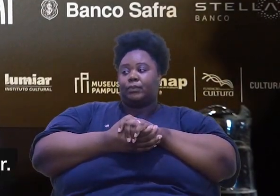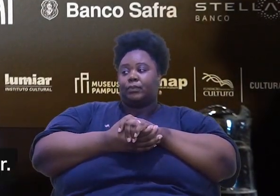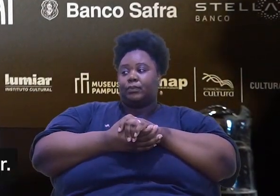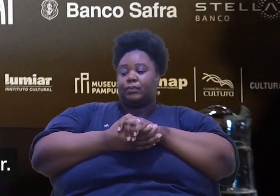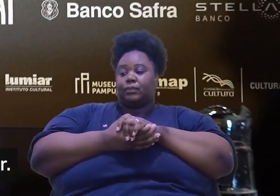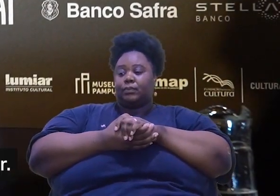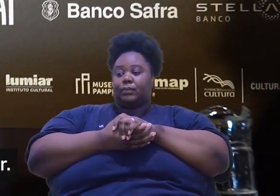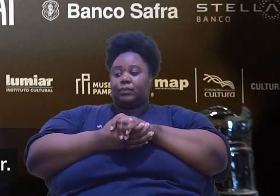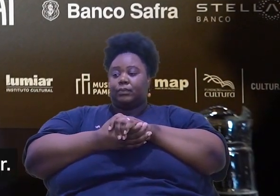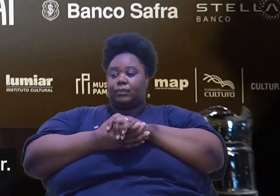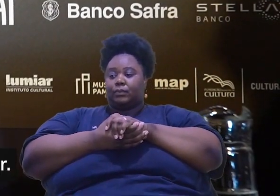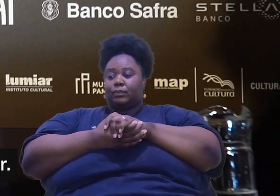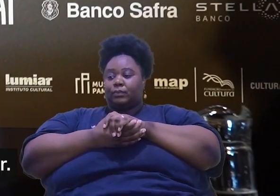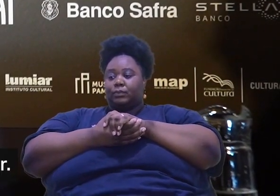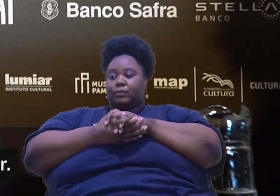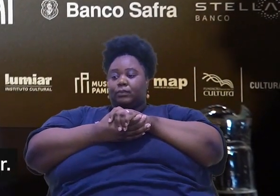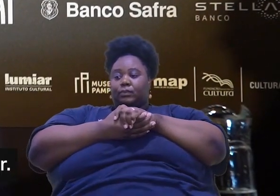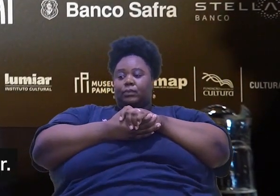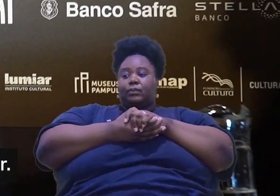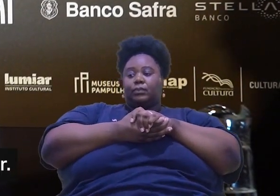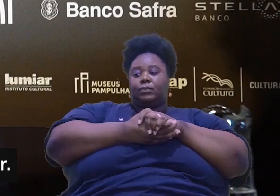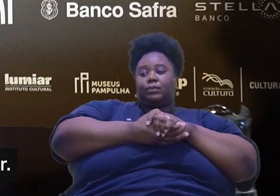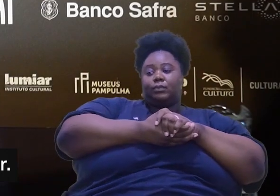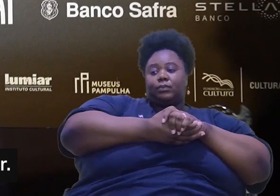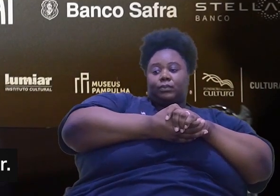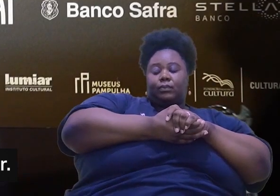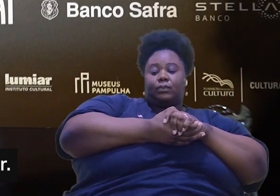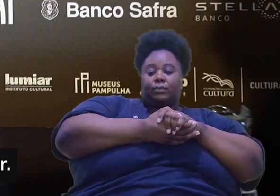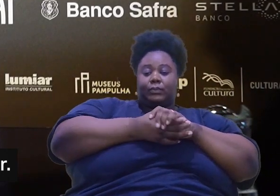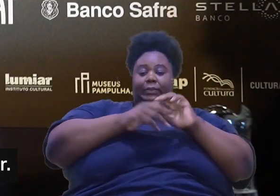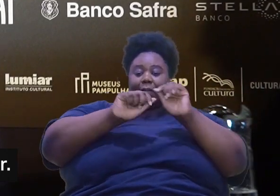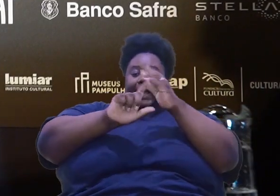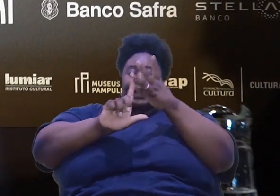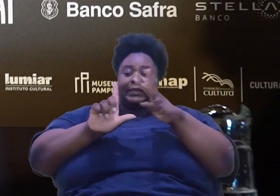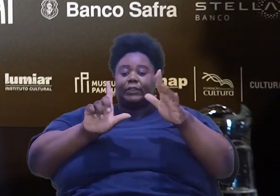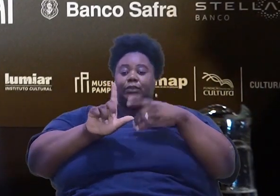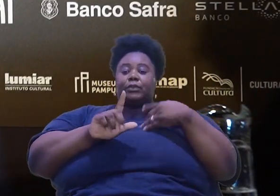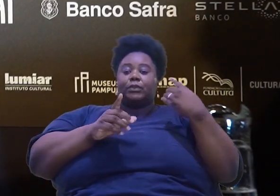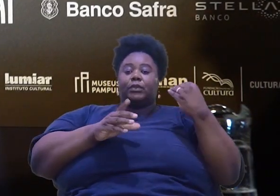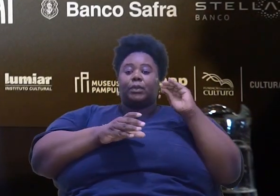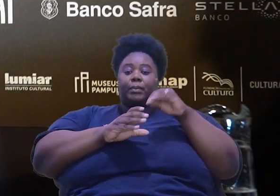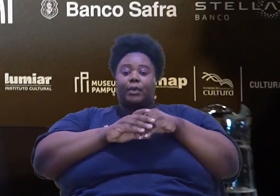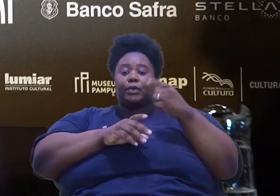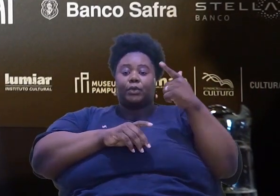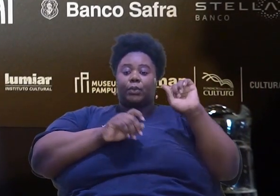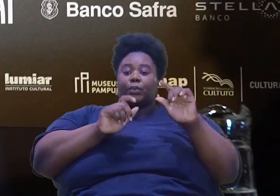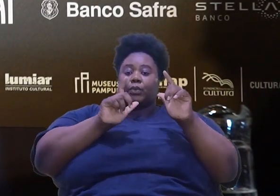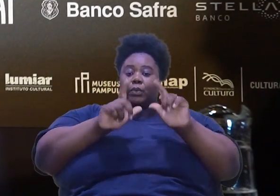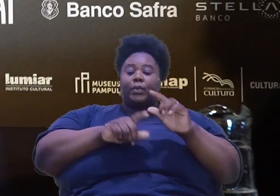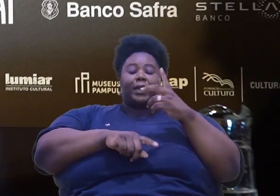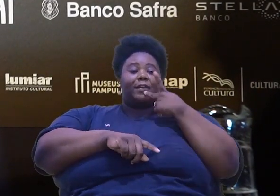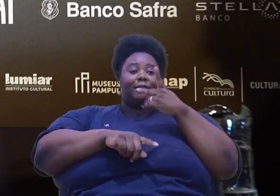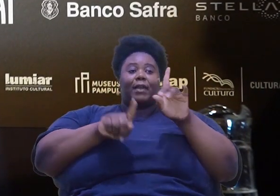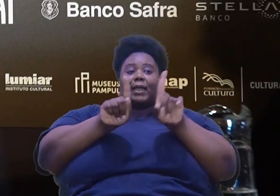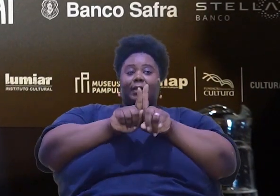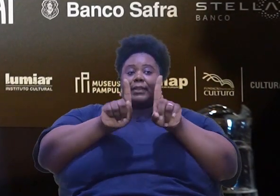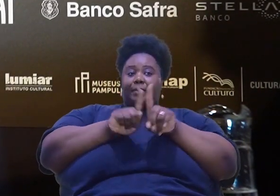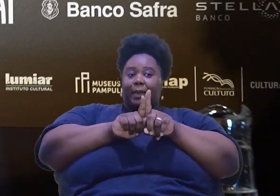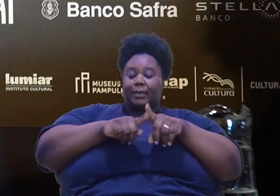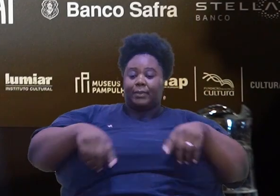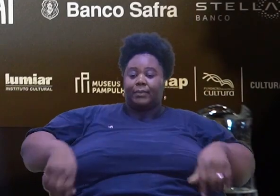A literatura me coloca num outro lugar, e eu gosto de dizer também que a